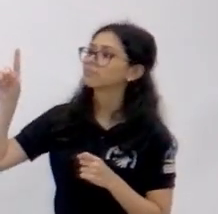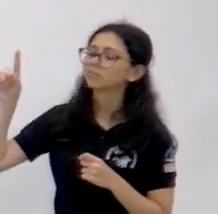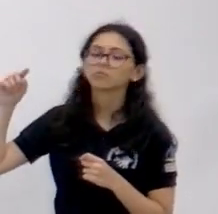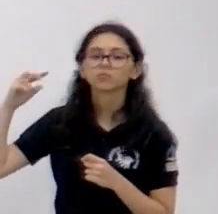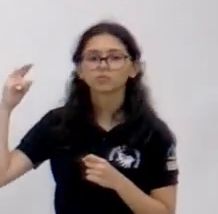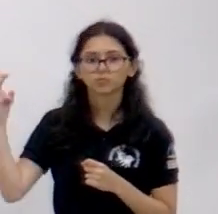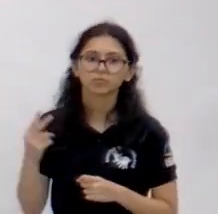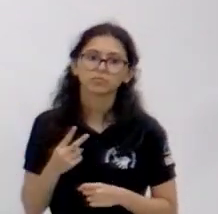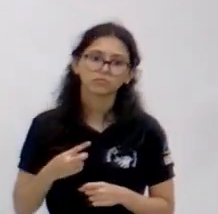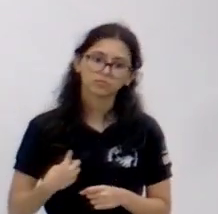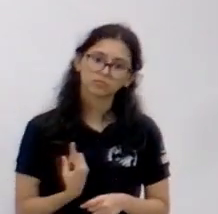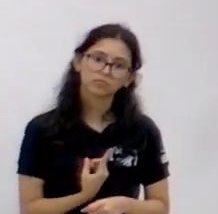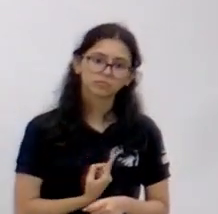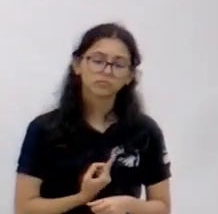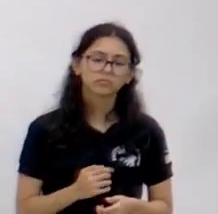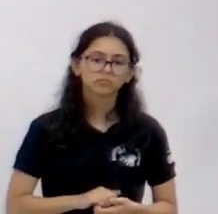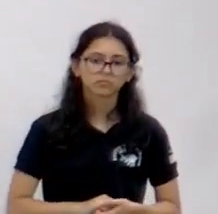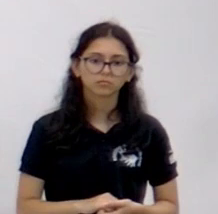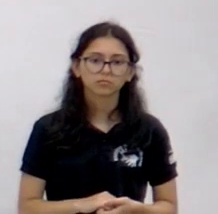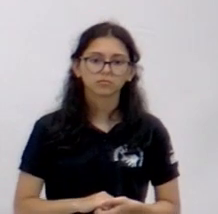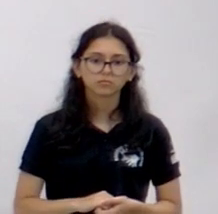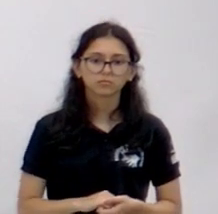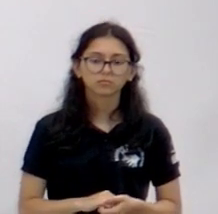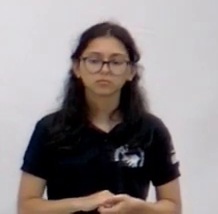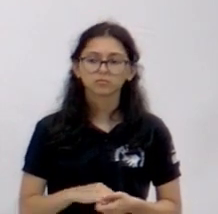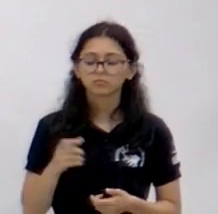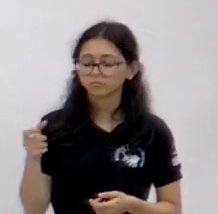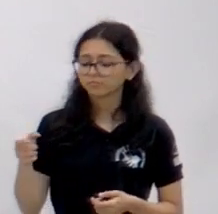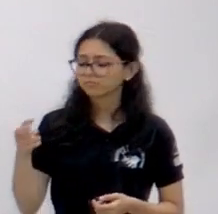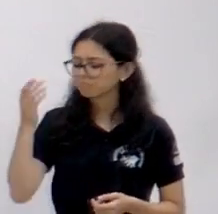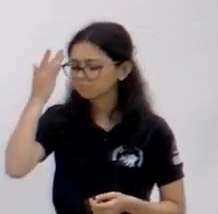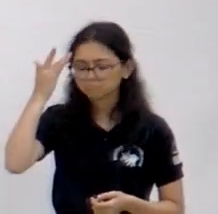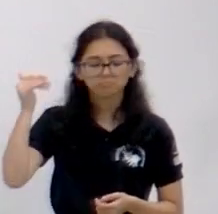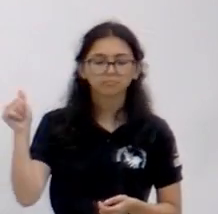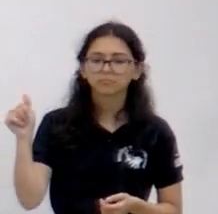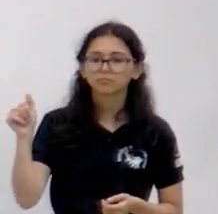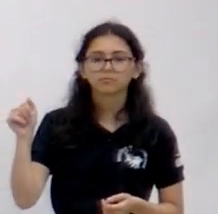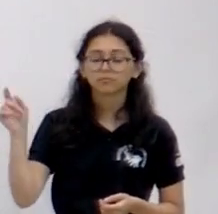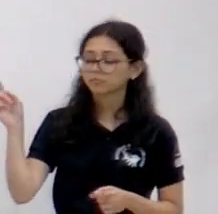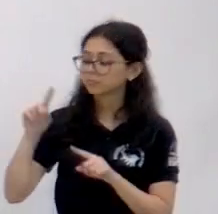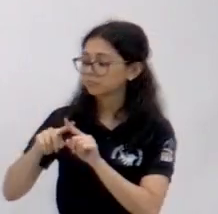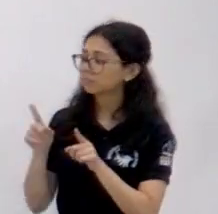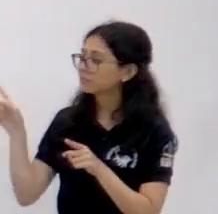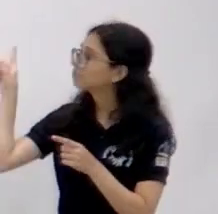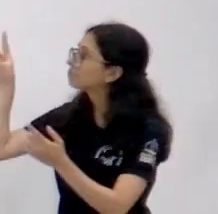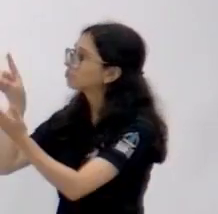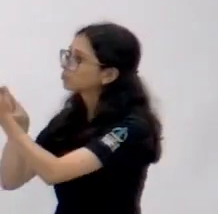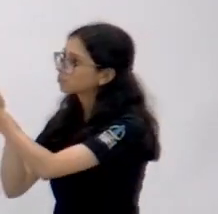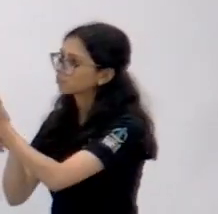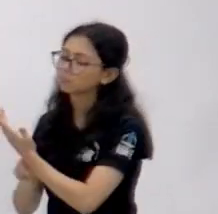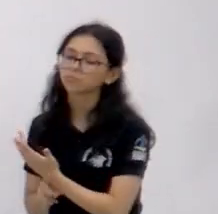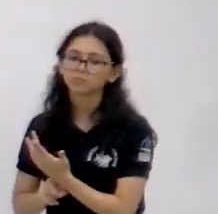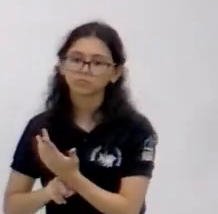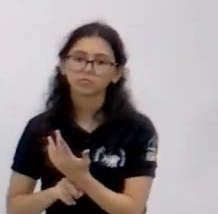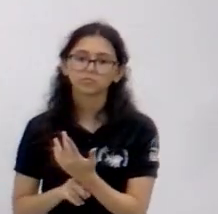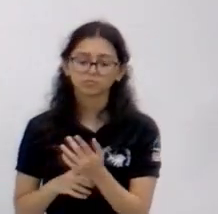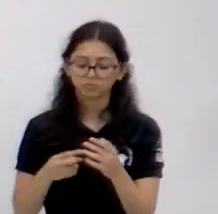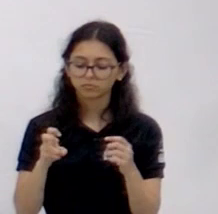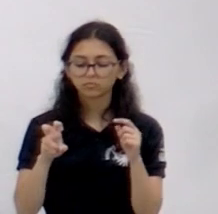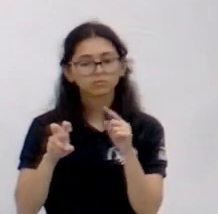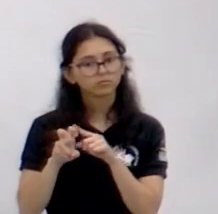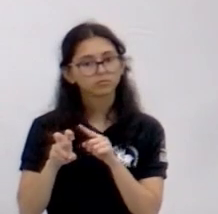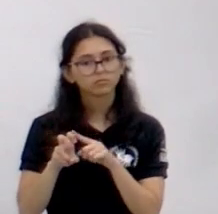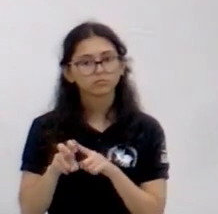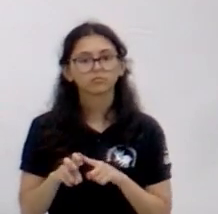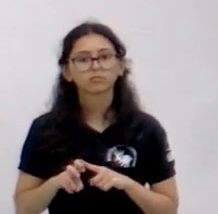que nem ele mesmo conhecia ou identificava. E eu destaquei aqui pelo menos 5 princípios, e quero ser bem